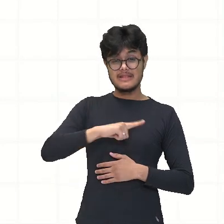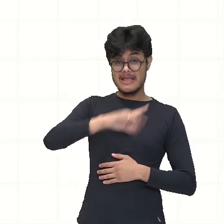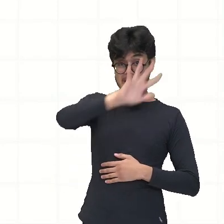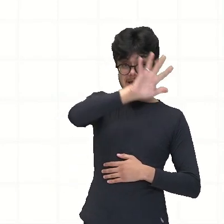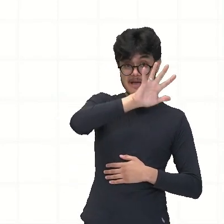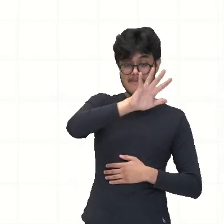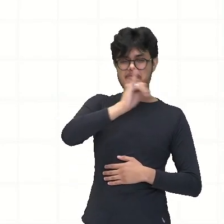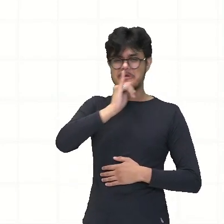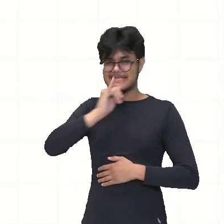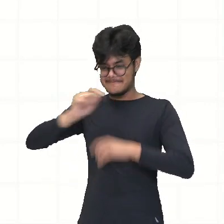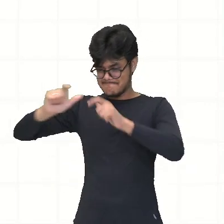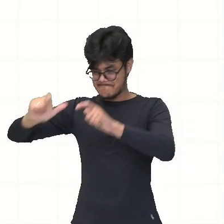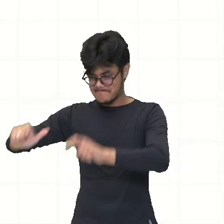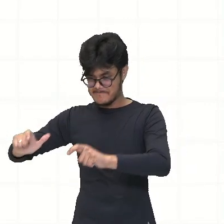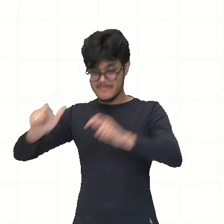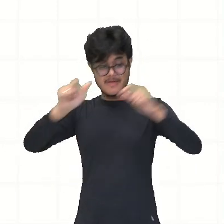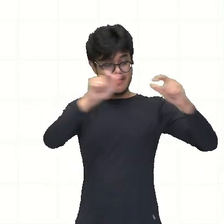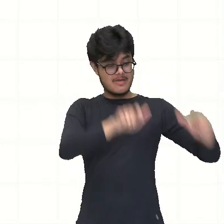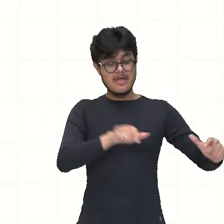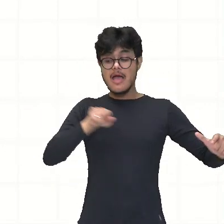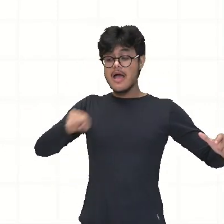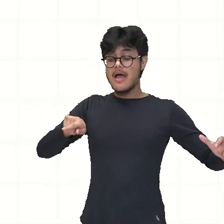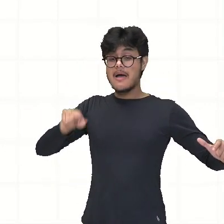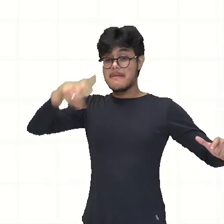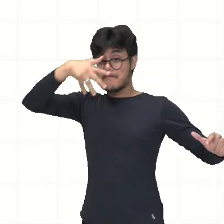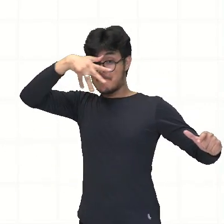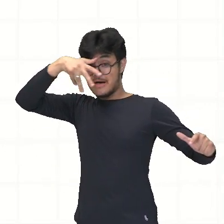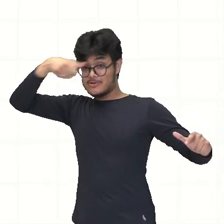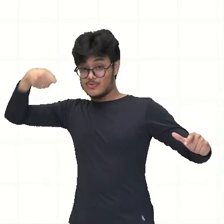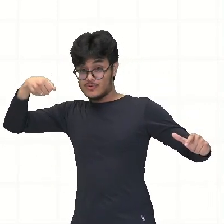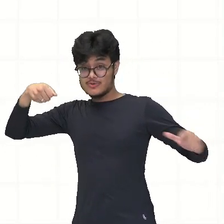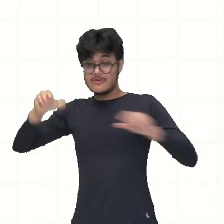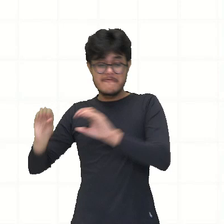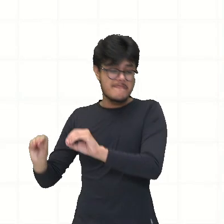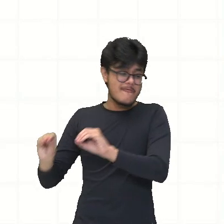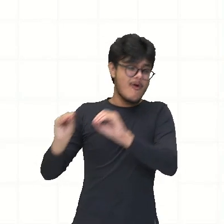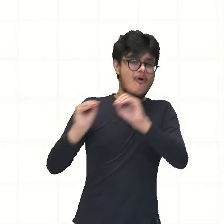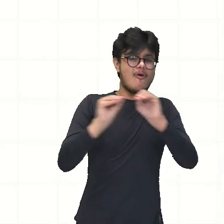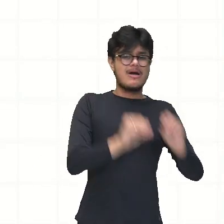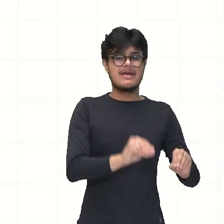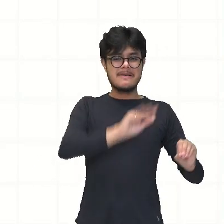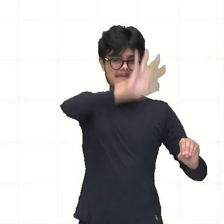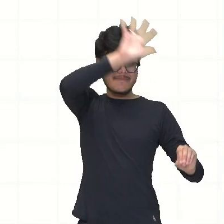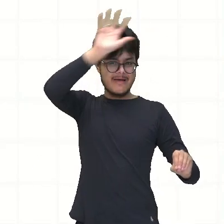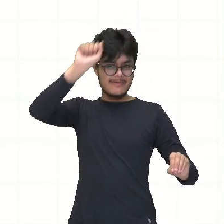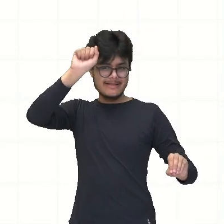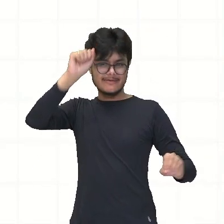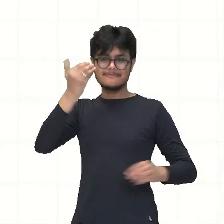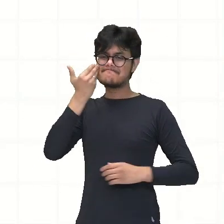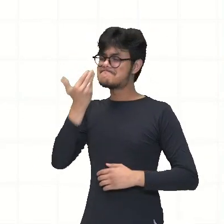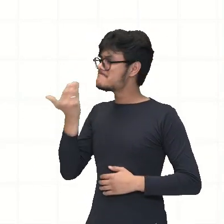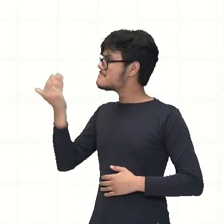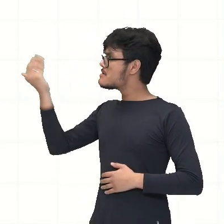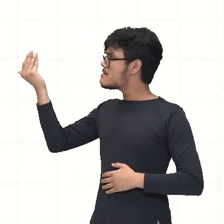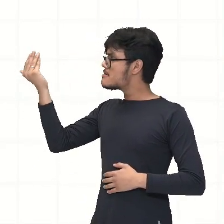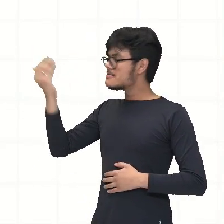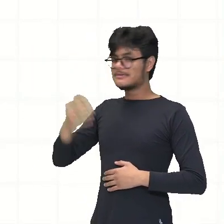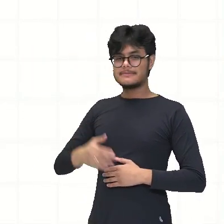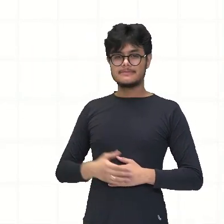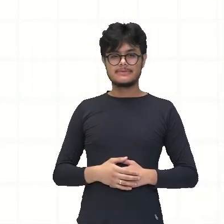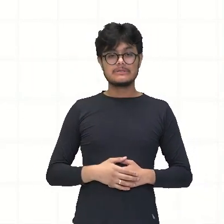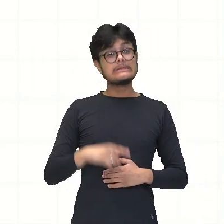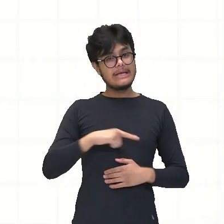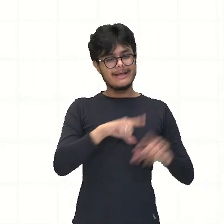do Mato Grosso e retornando, tá bom? Então, a gente tem ali esse processo de saída do